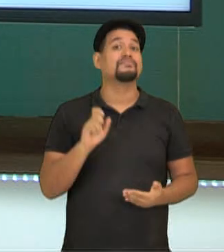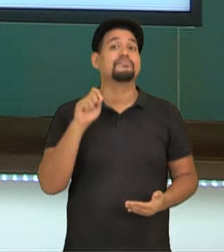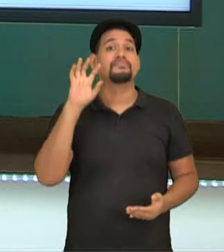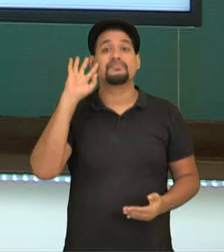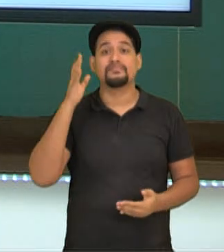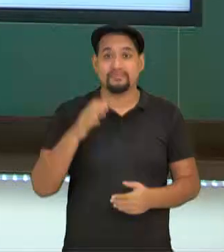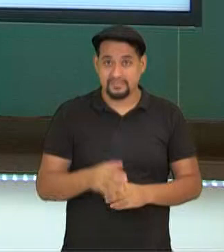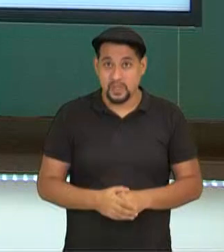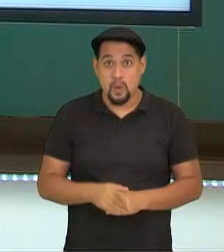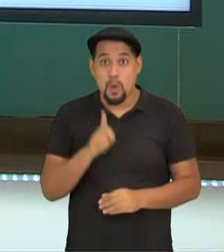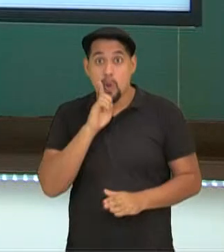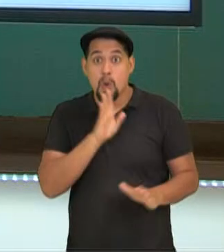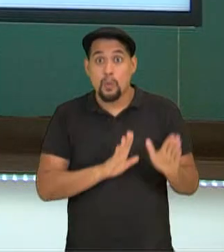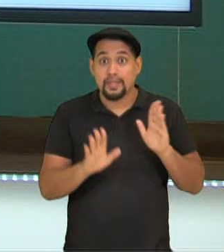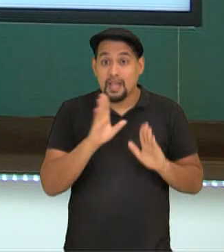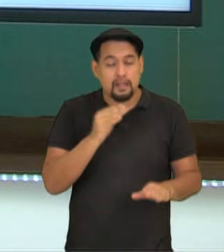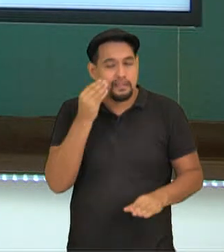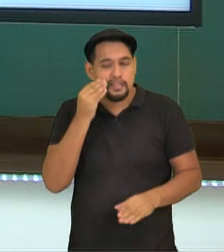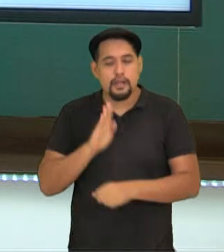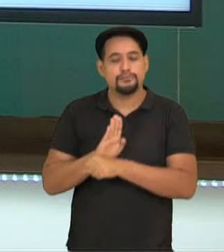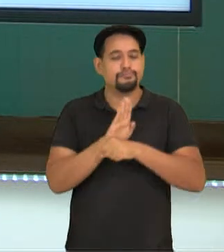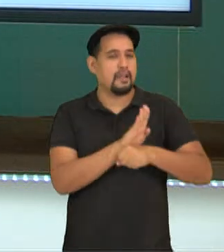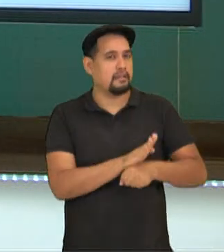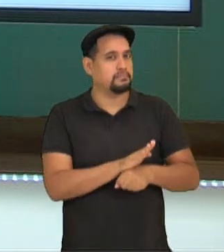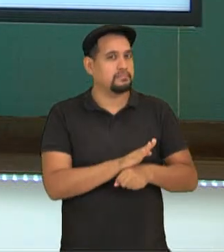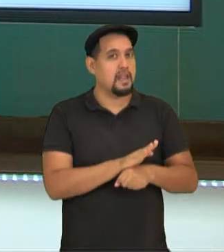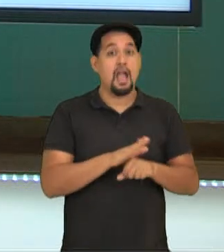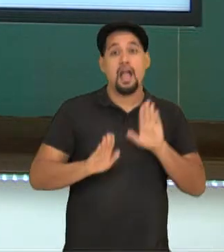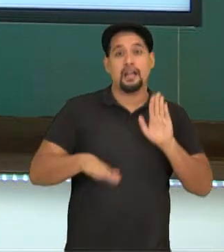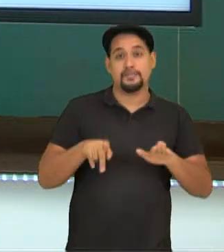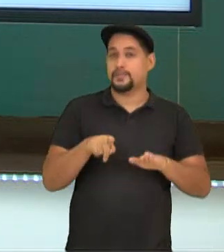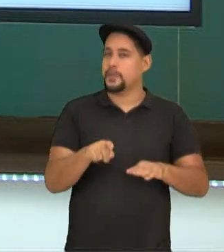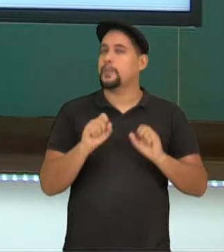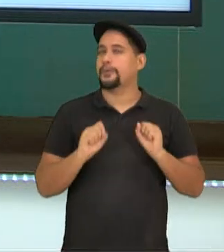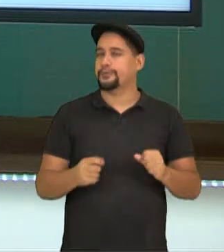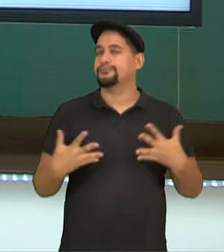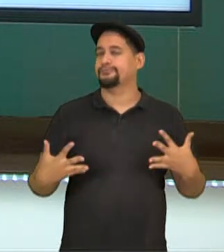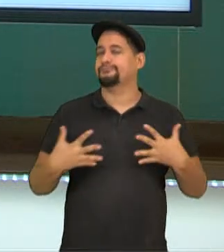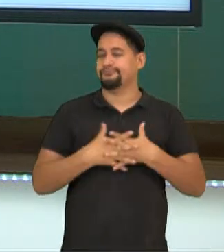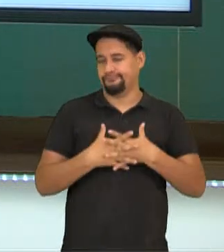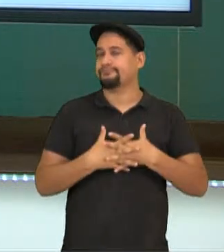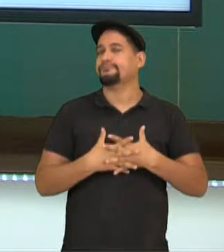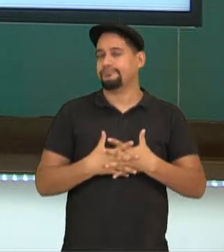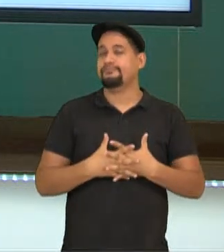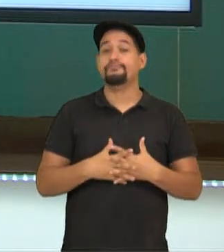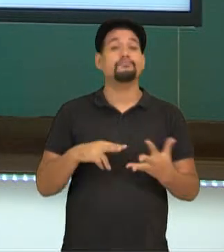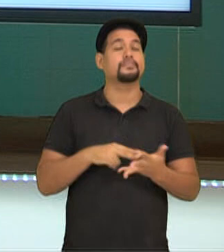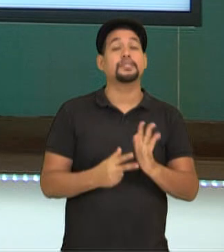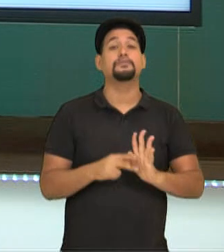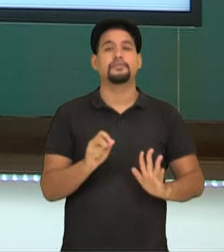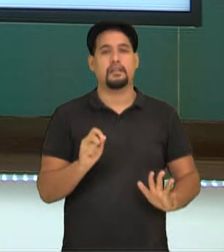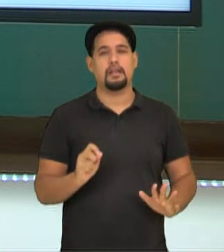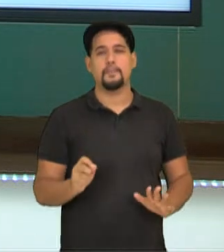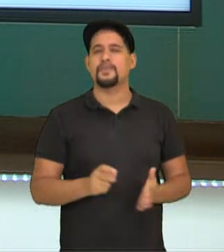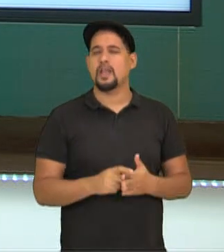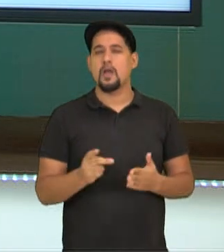história. Cuidado ao tentar ajudar os outros. Às vezes, você pode atrapalhar. É uma fábula